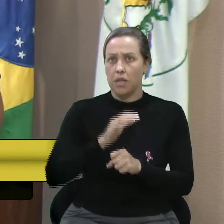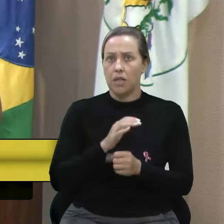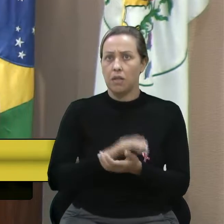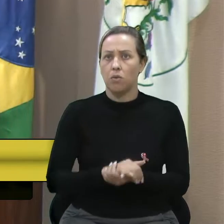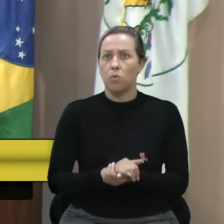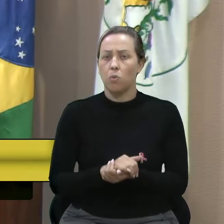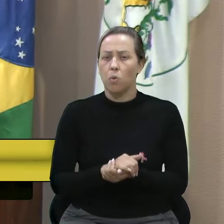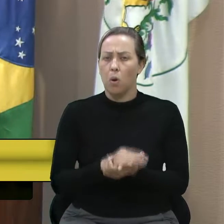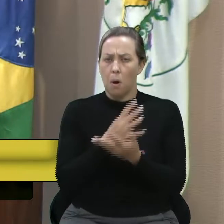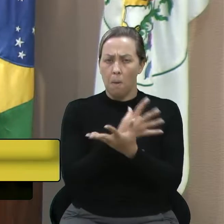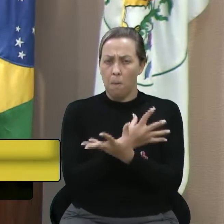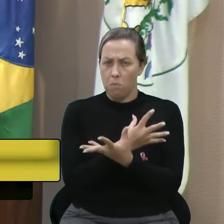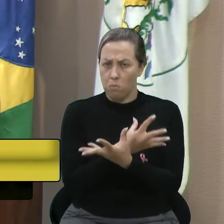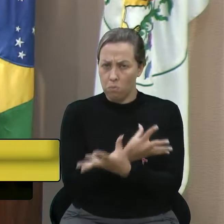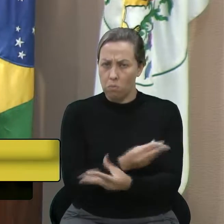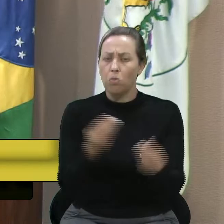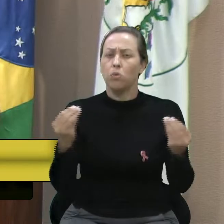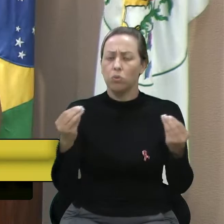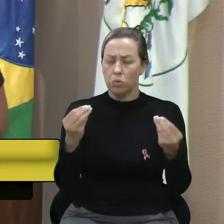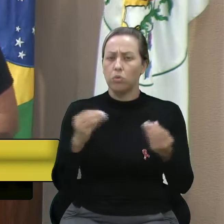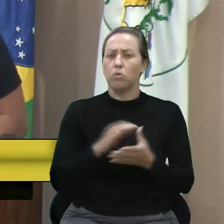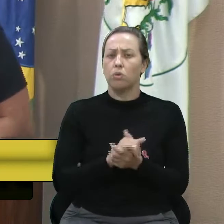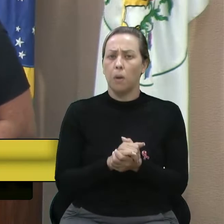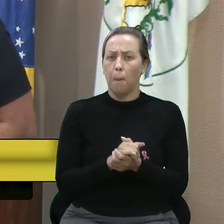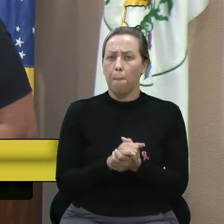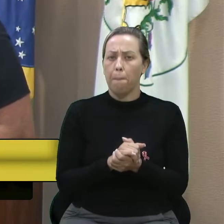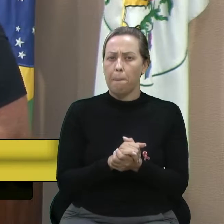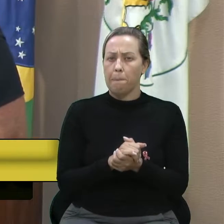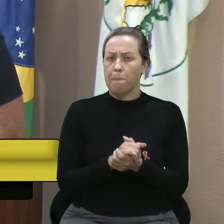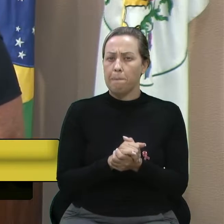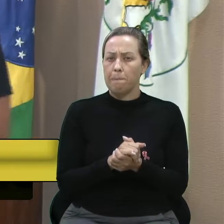Muitos desses estão